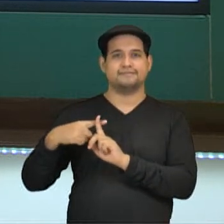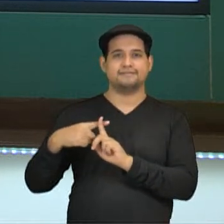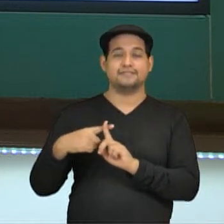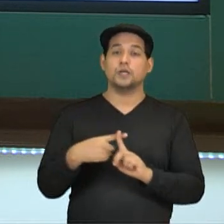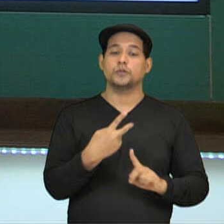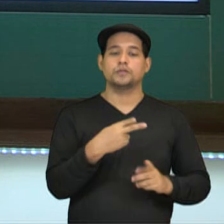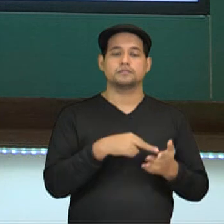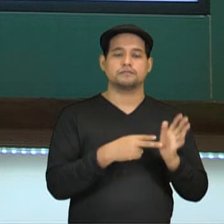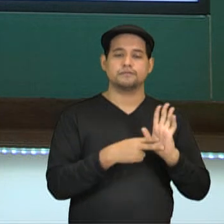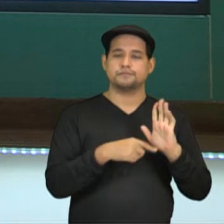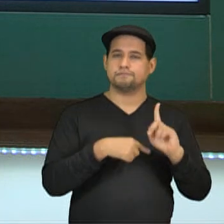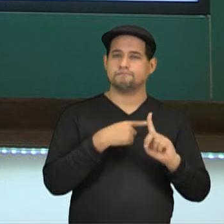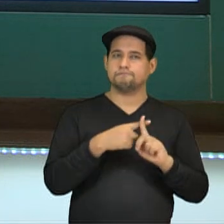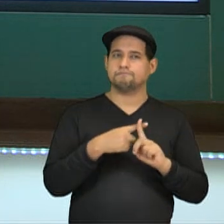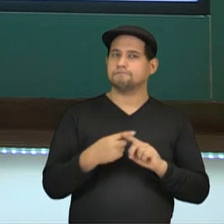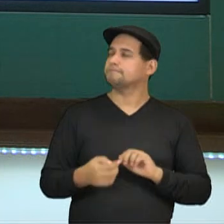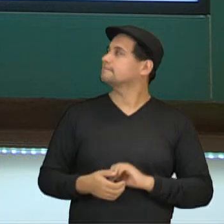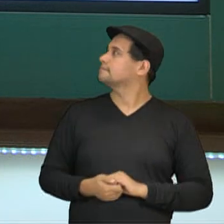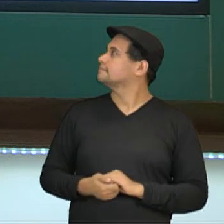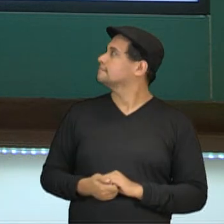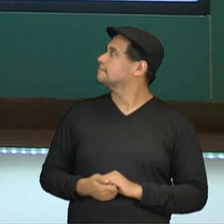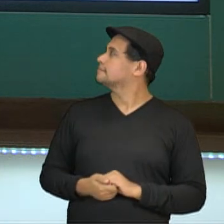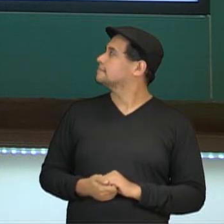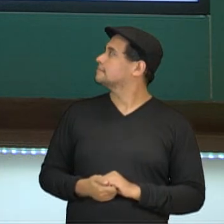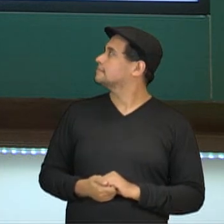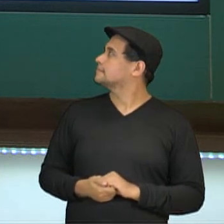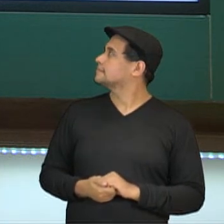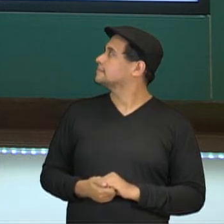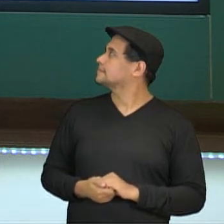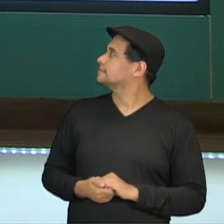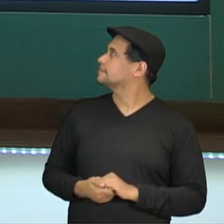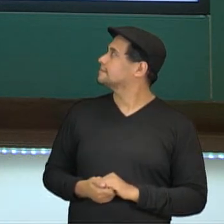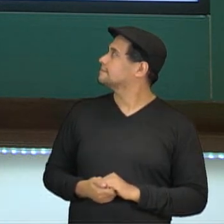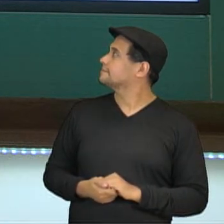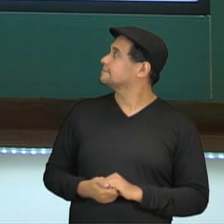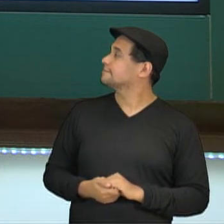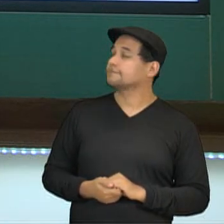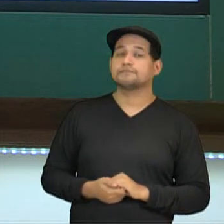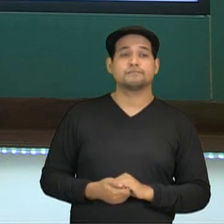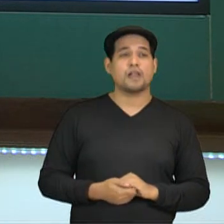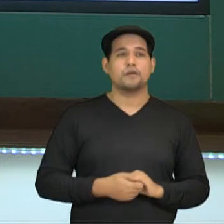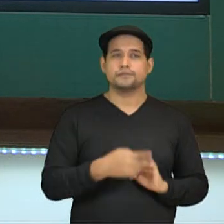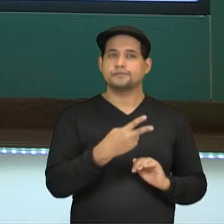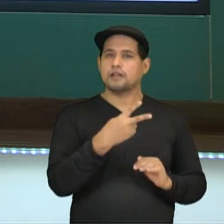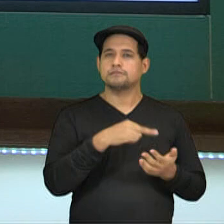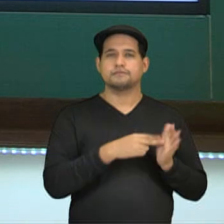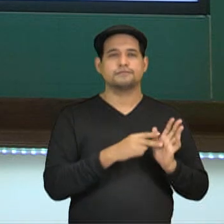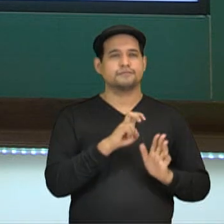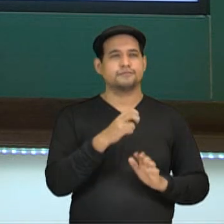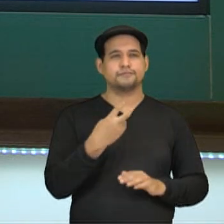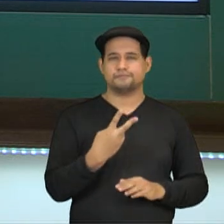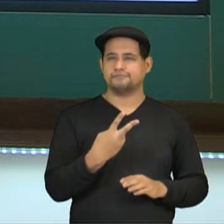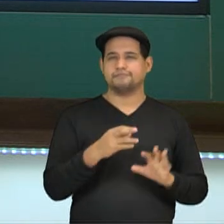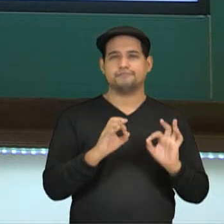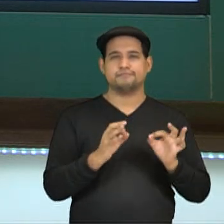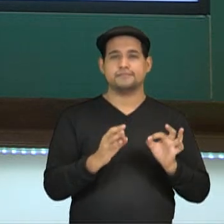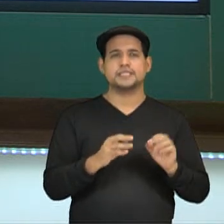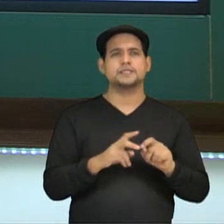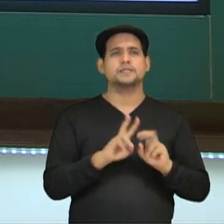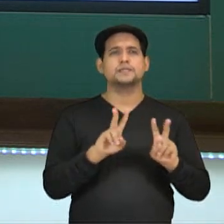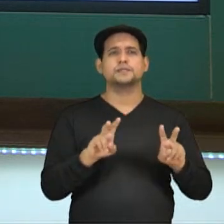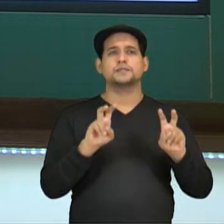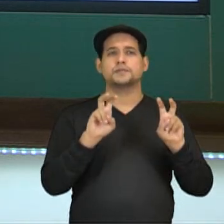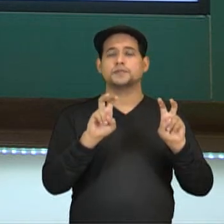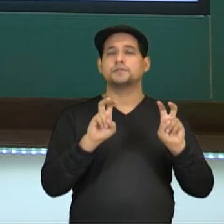fica positivo. Raiz quadrada de 2.704 é 52. Bonitinho assim, hein? Sobre